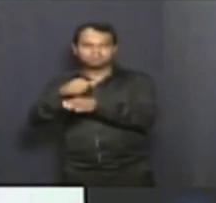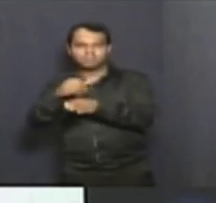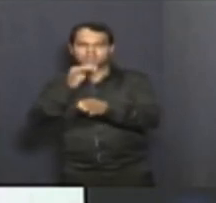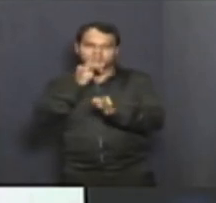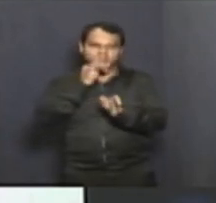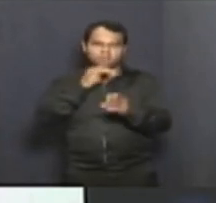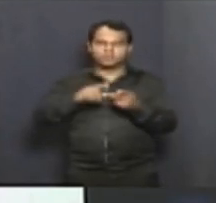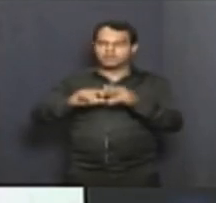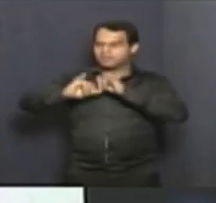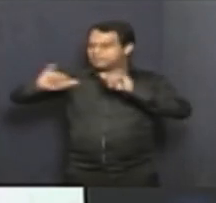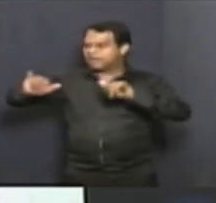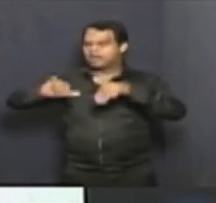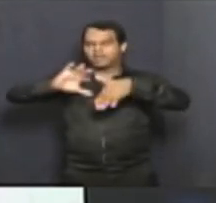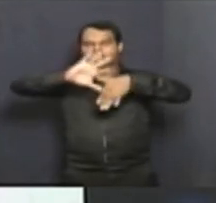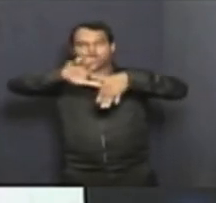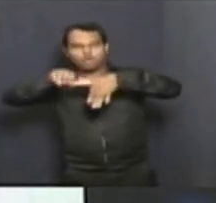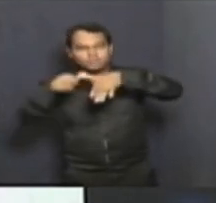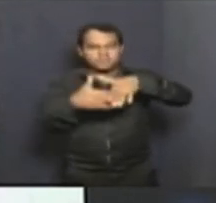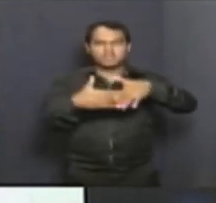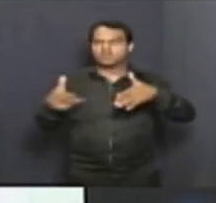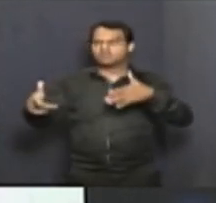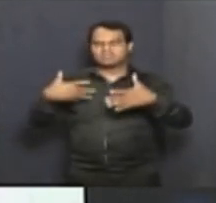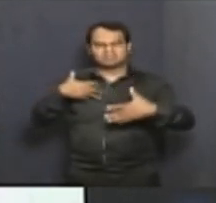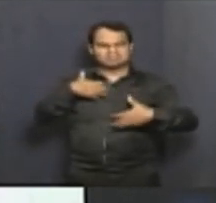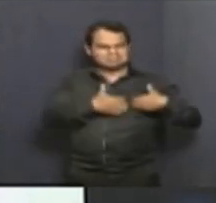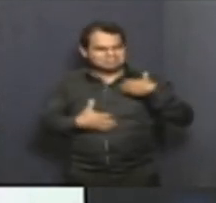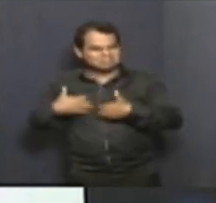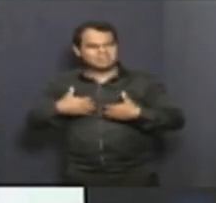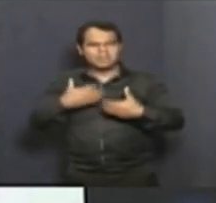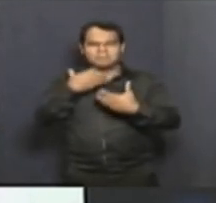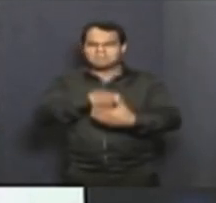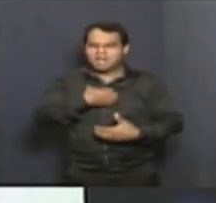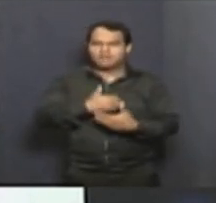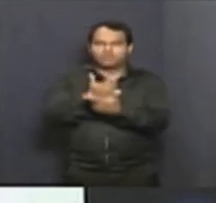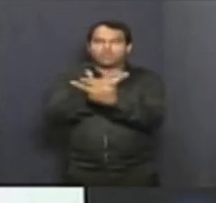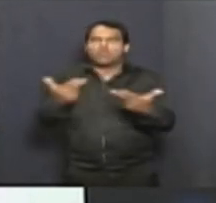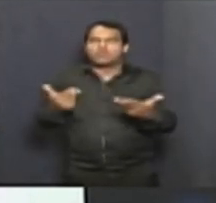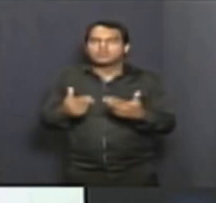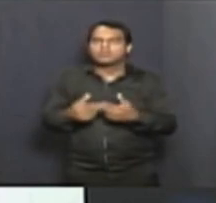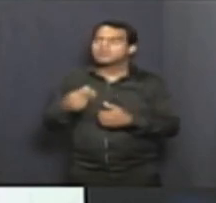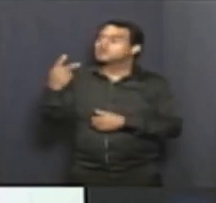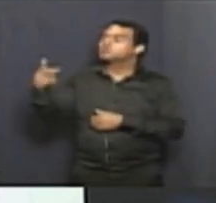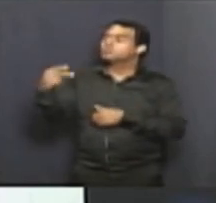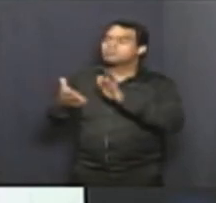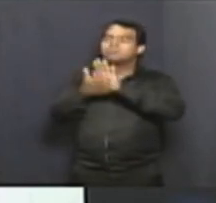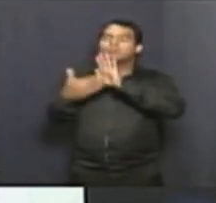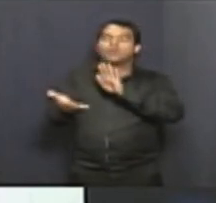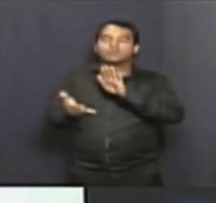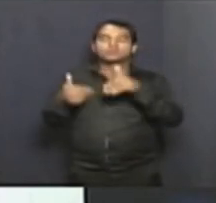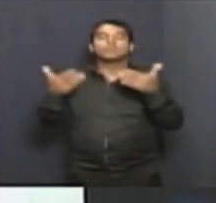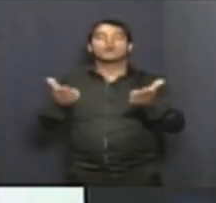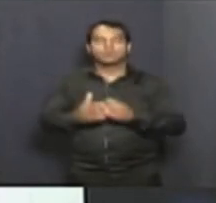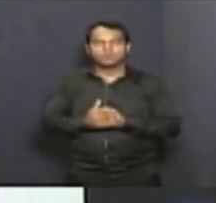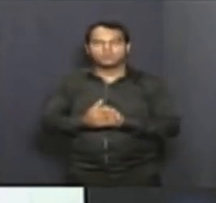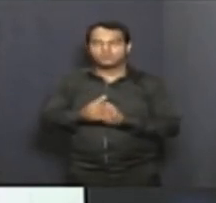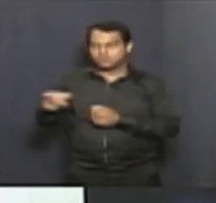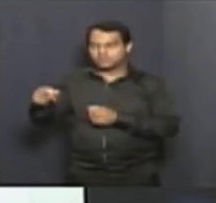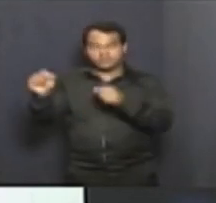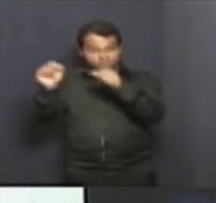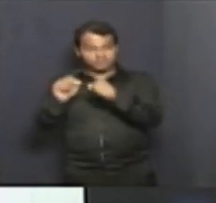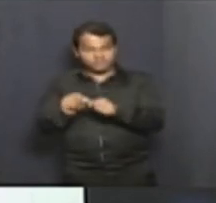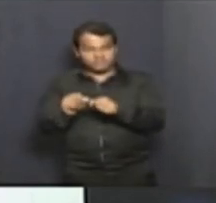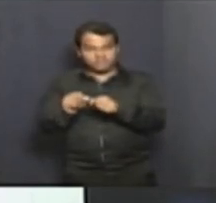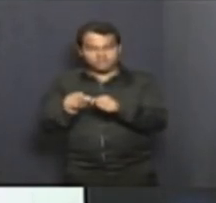relação à corrupção só fica muito indignado com muita coisa qual é a proposta que o senhor vai fazer para diminuir